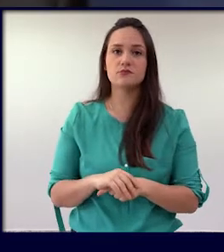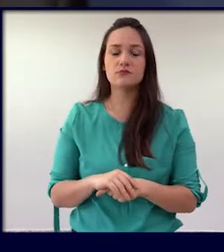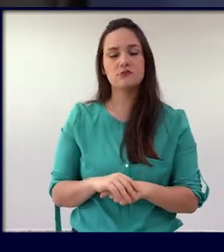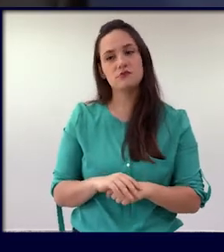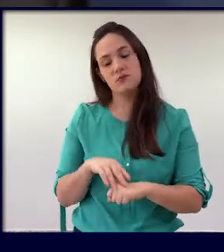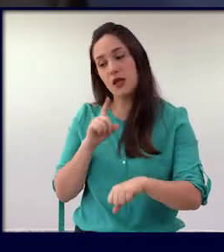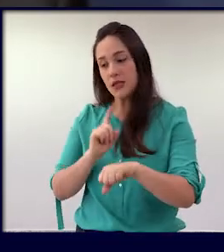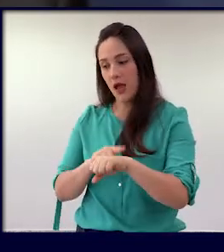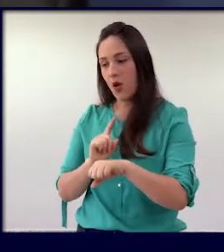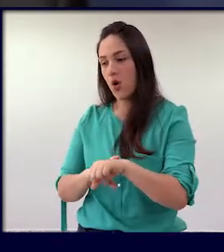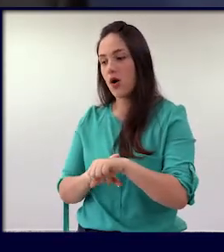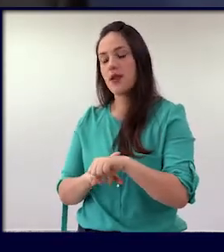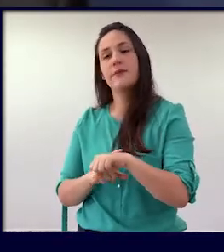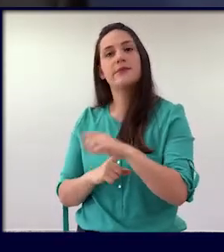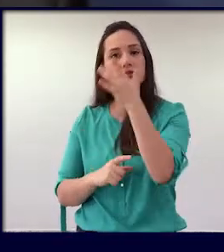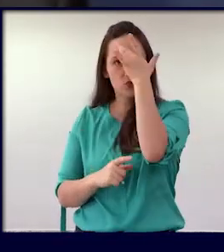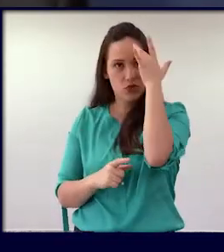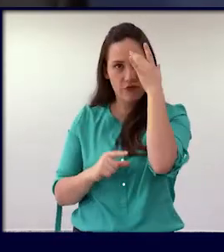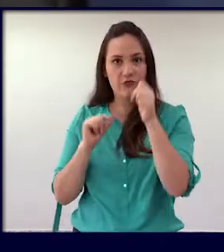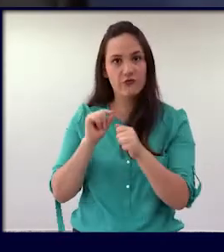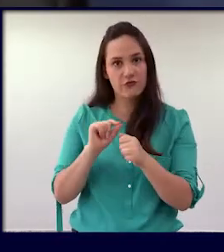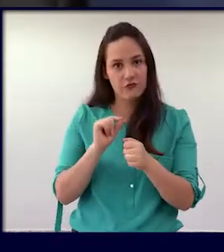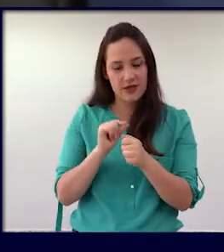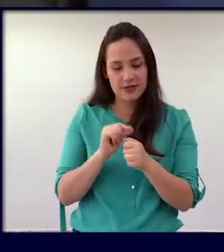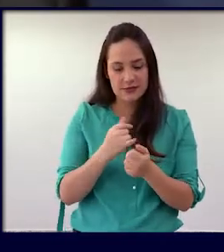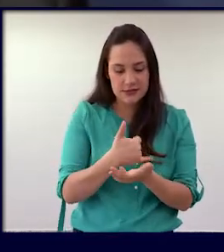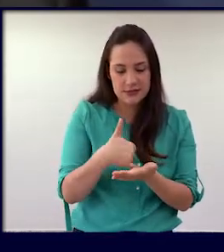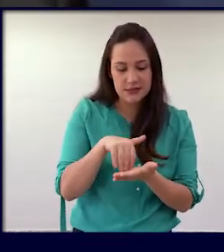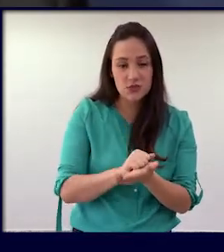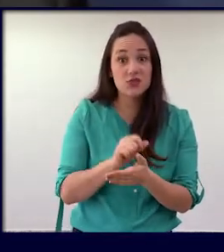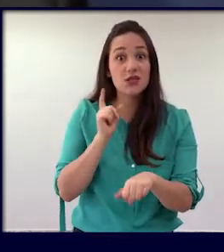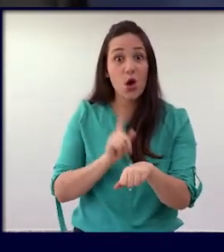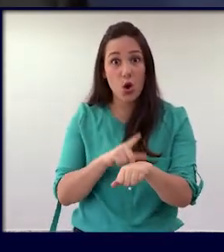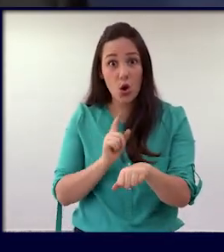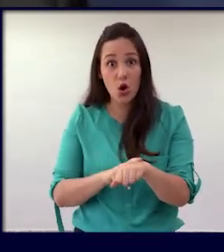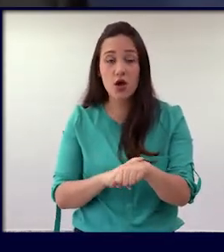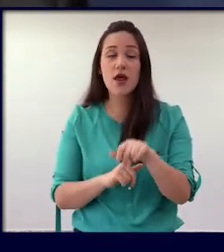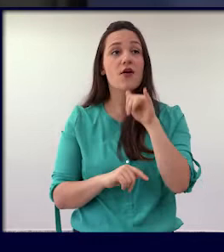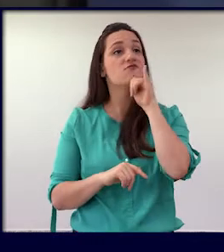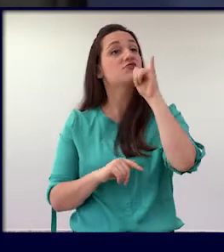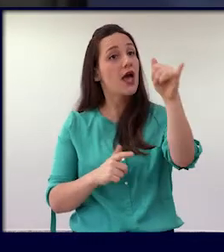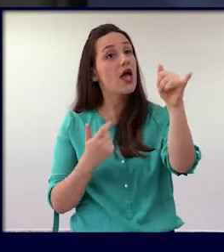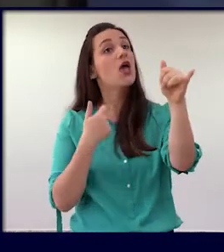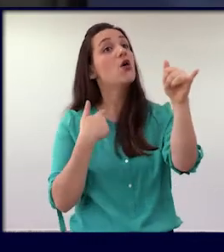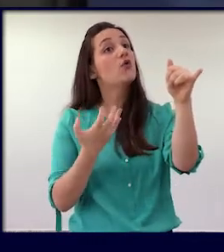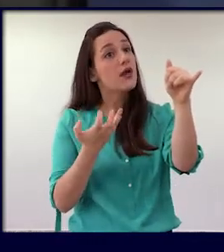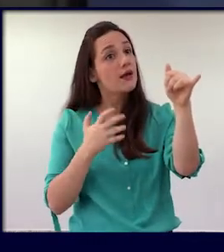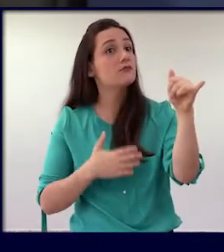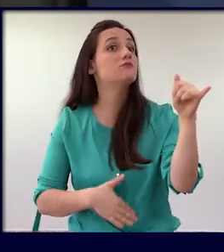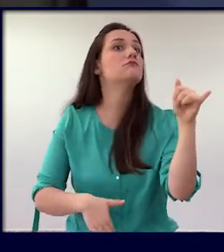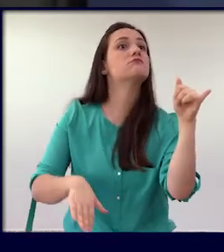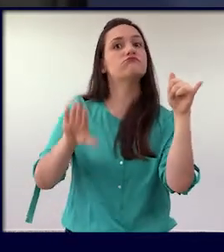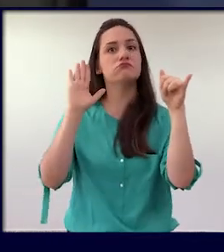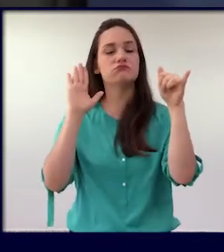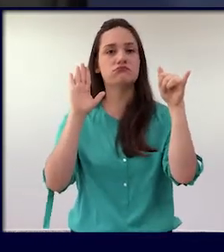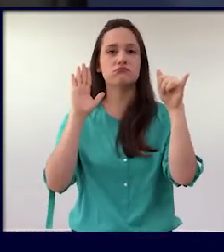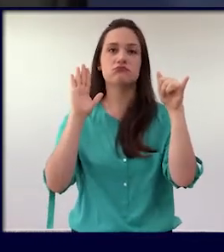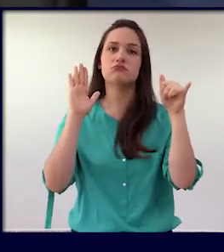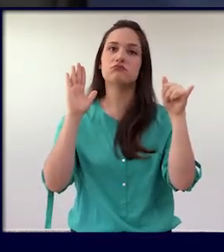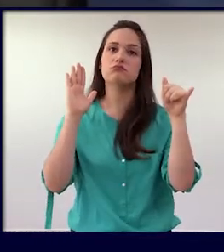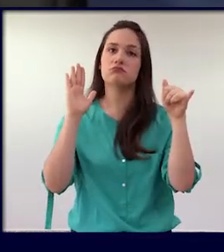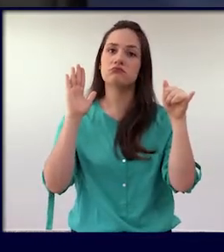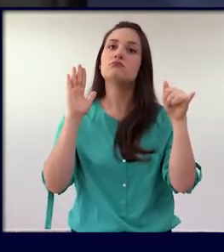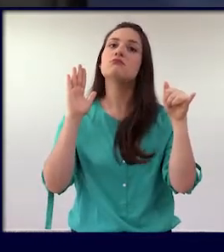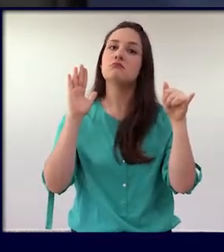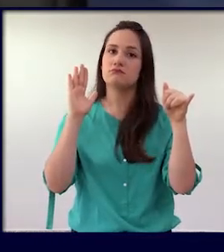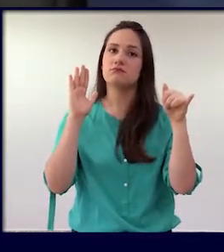eleitor que quando ele faz o cadastro, quando ele diz para a Justiça Eleitoral que ele quer ser mesário, ele